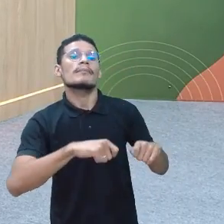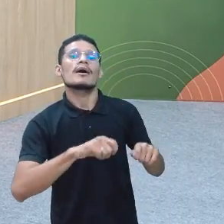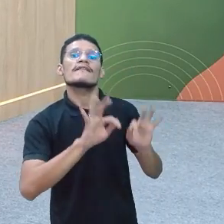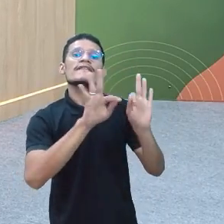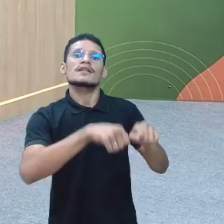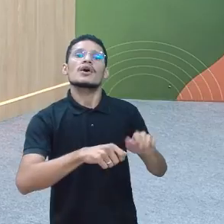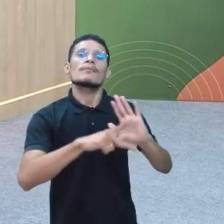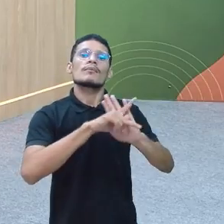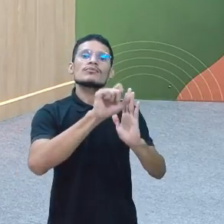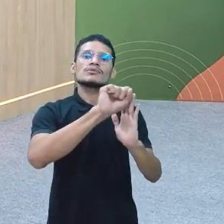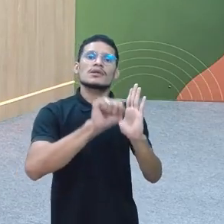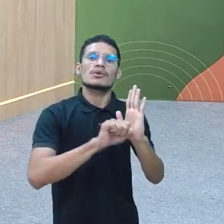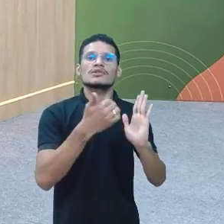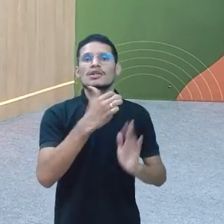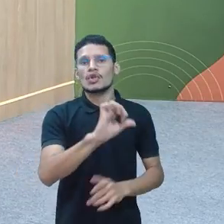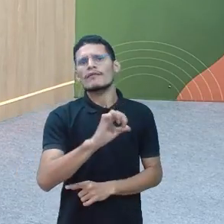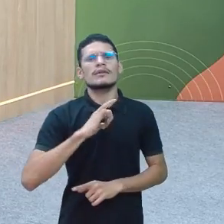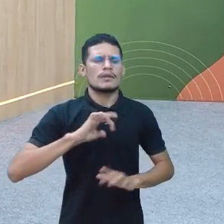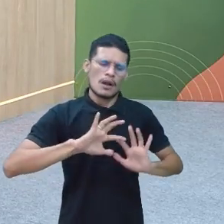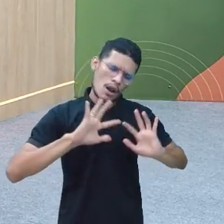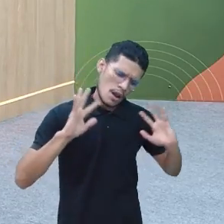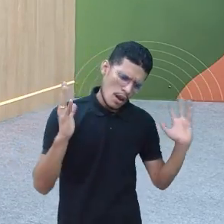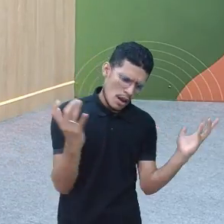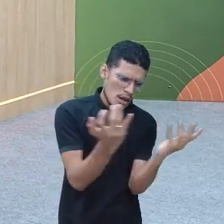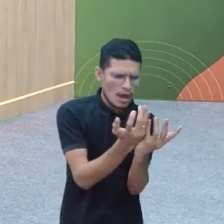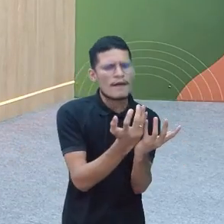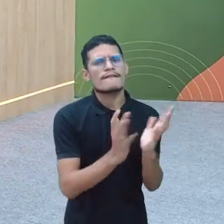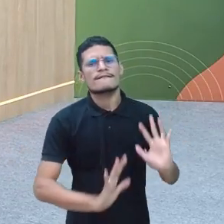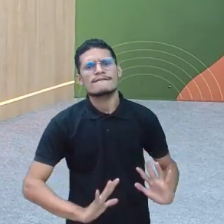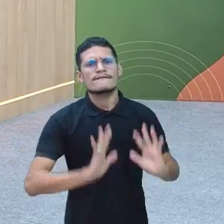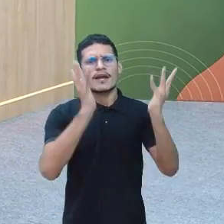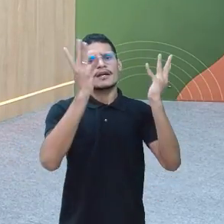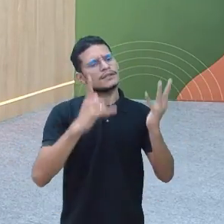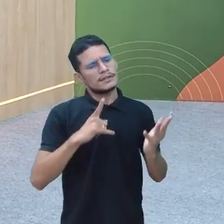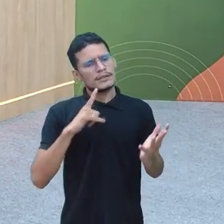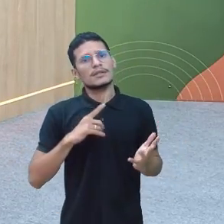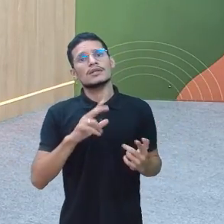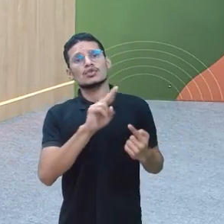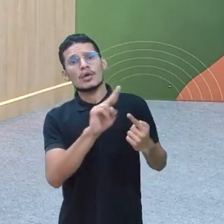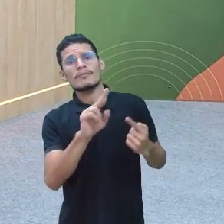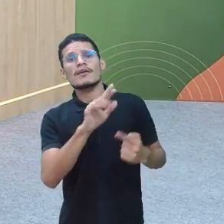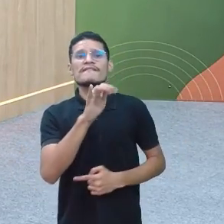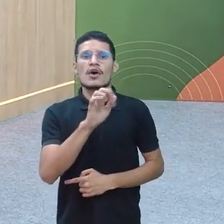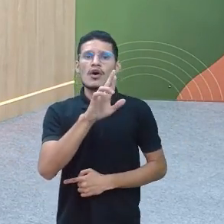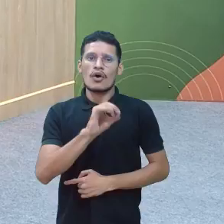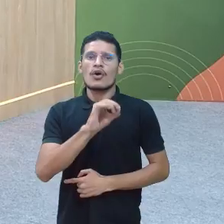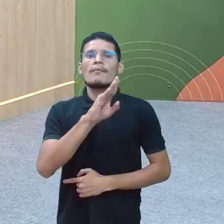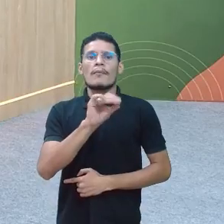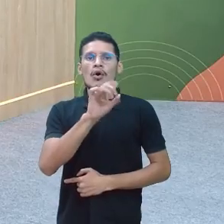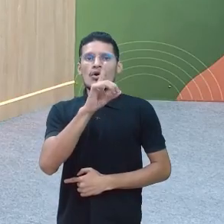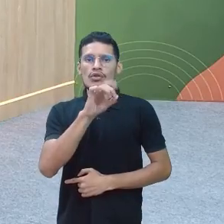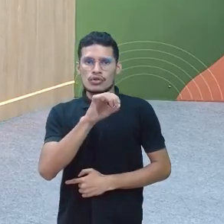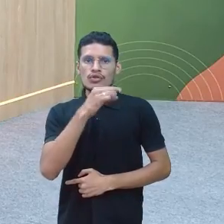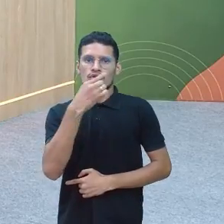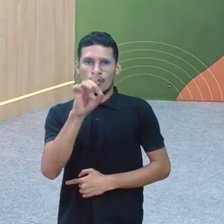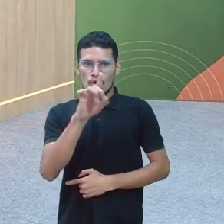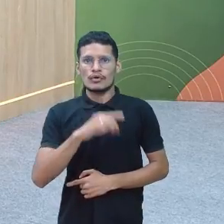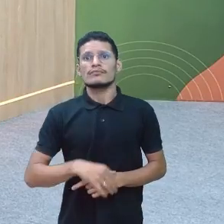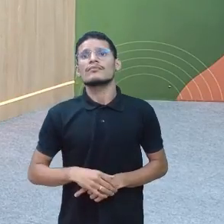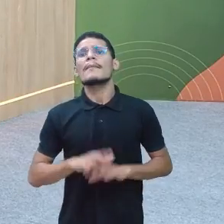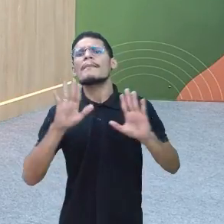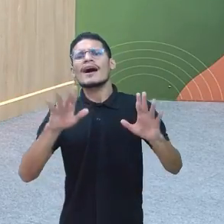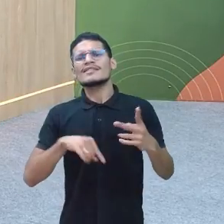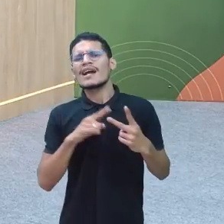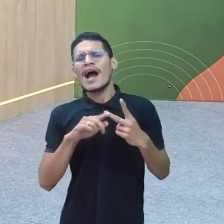Ou seja, e tinha lá a festinha, e essa festinha vinha com seu nome, termo forró-bodó. E o